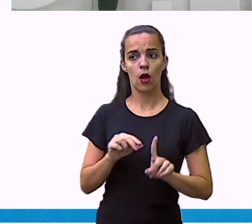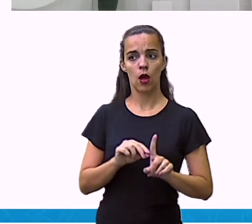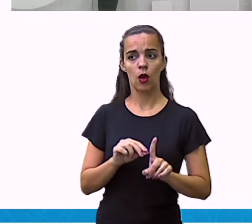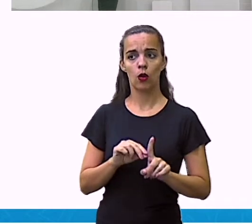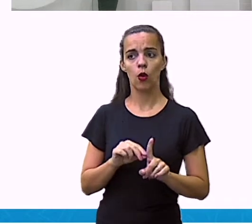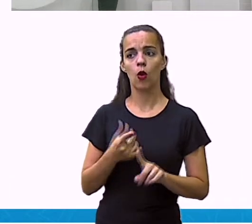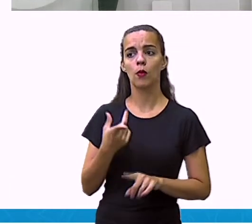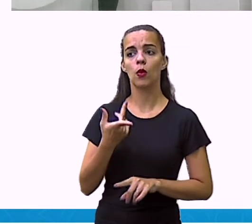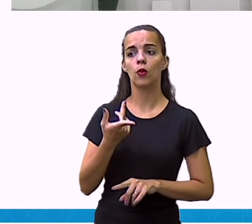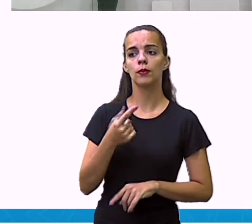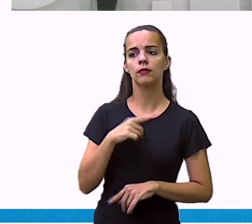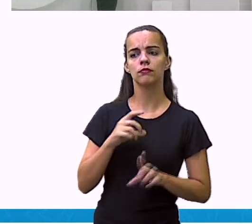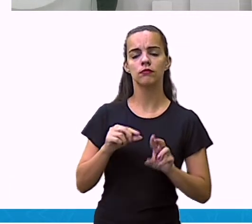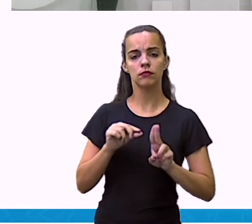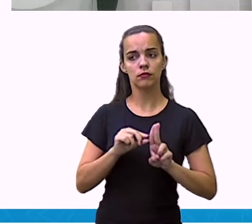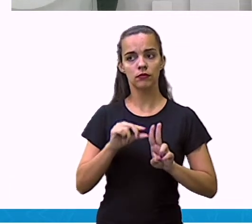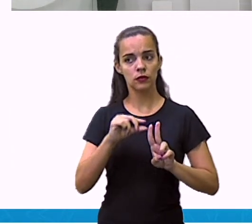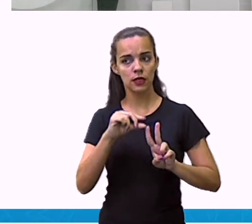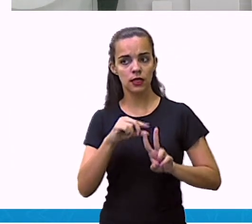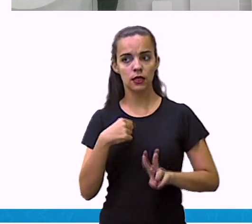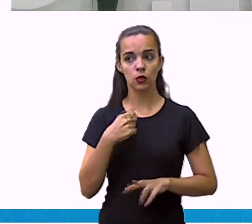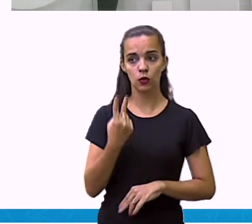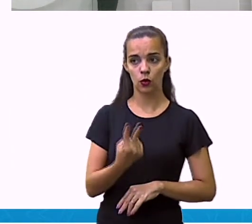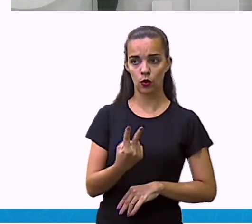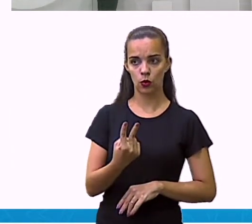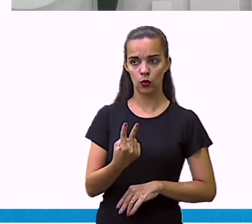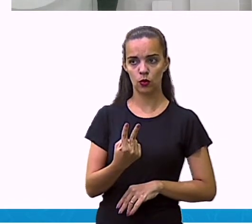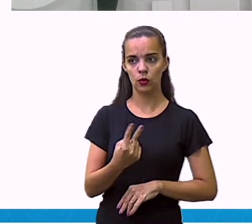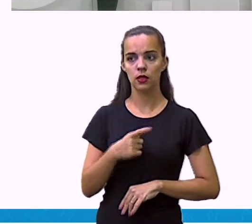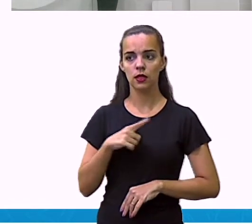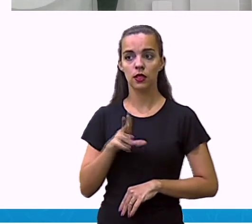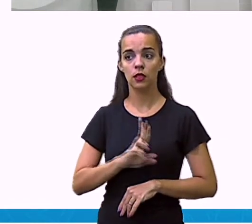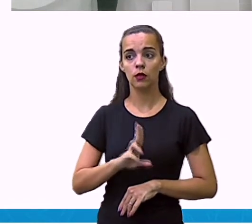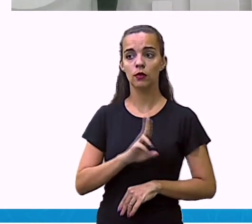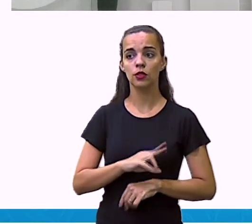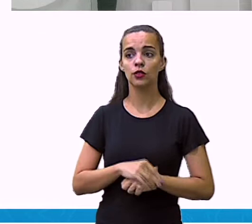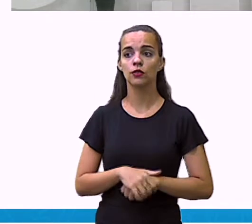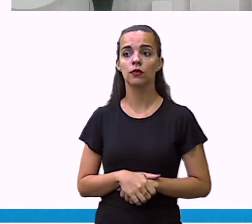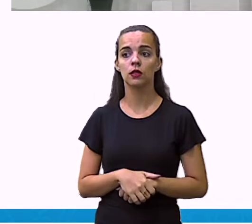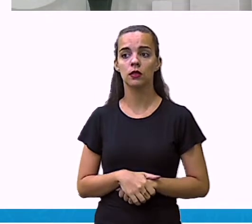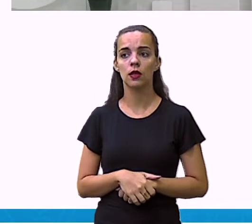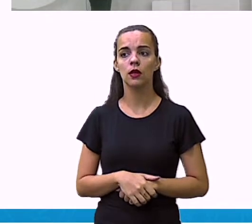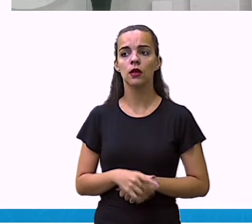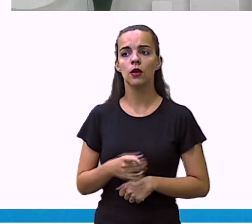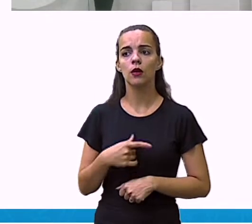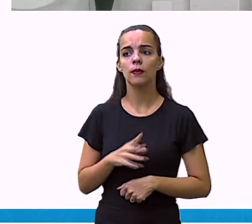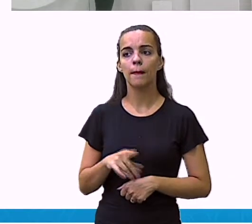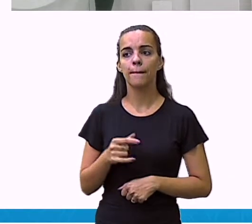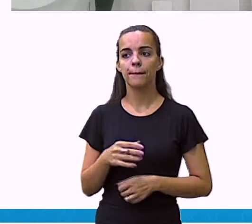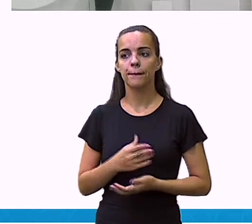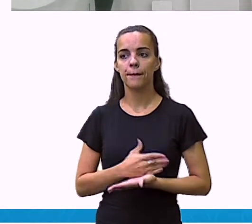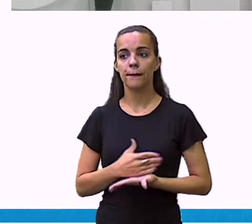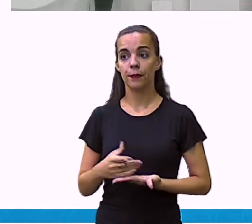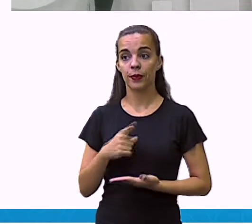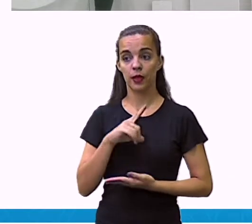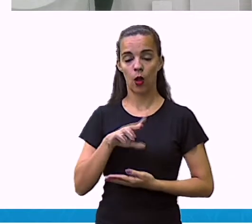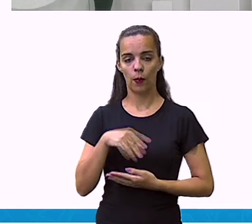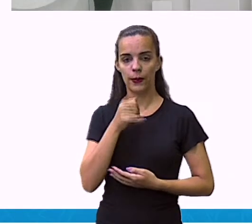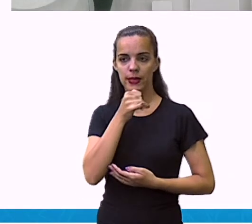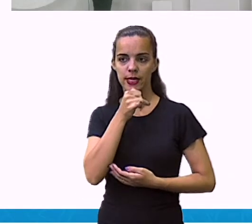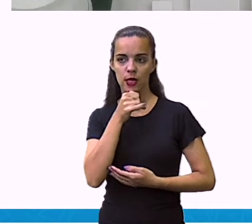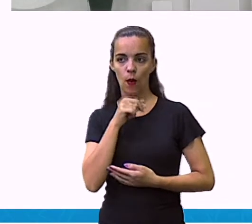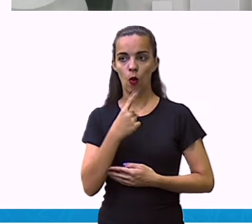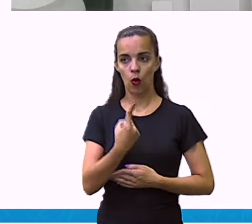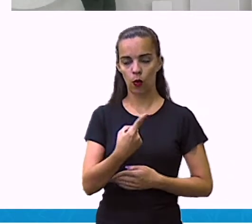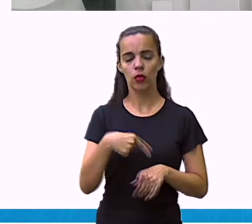mim o que está na dezena. Aqui, ó, dezena. Perceba que na